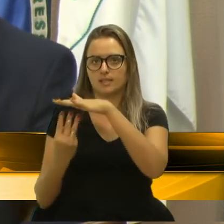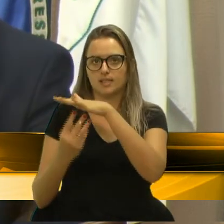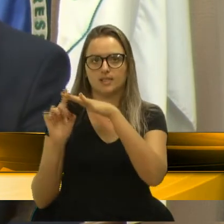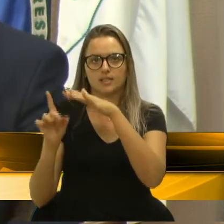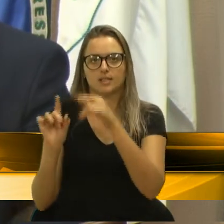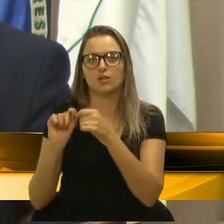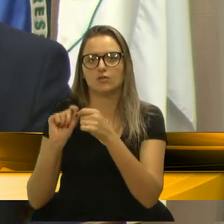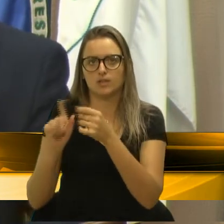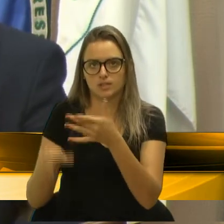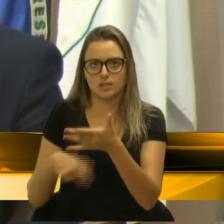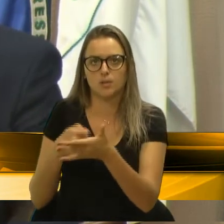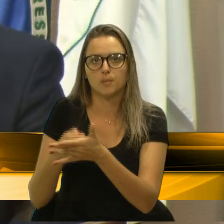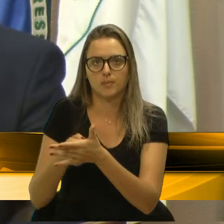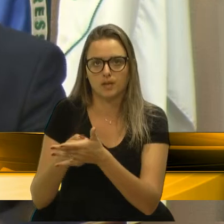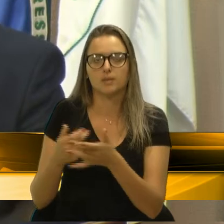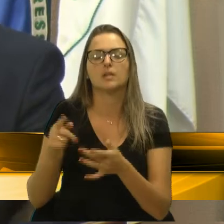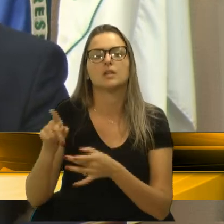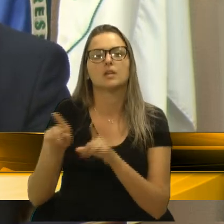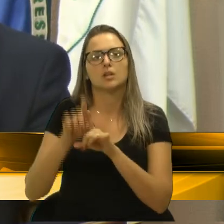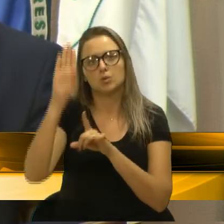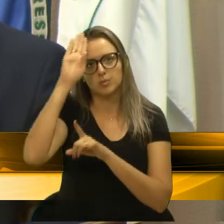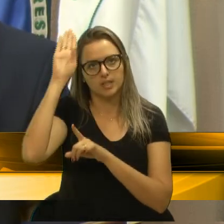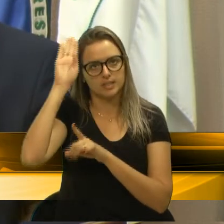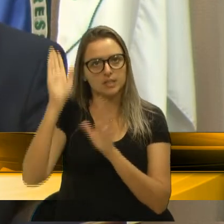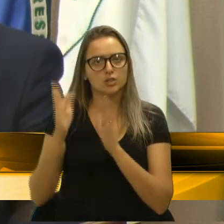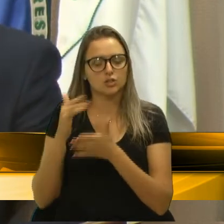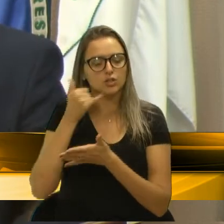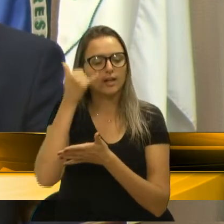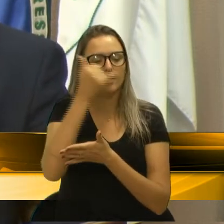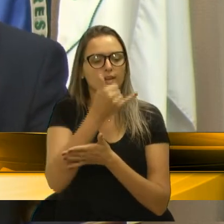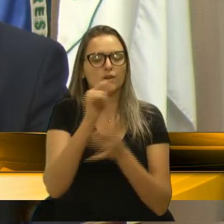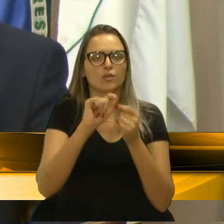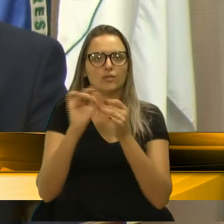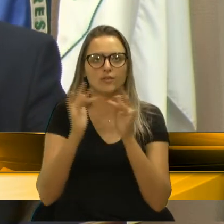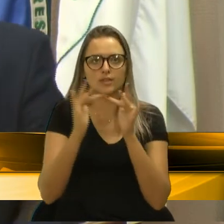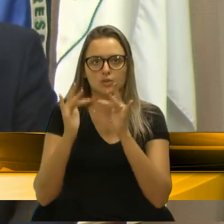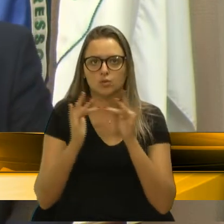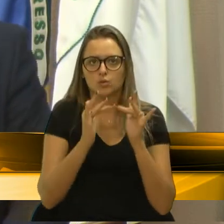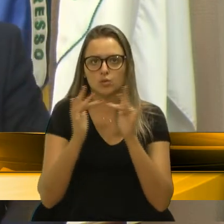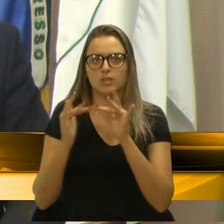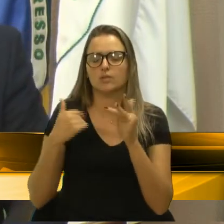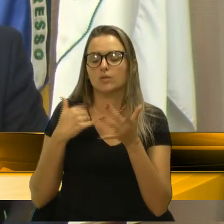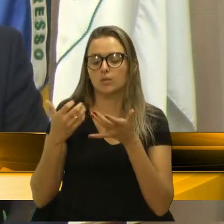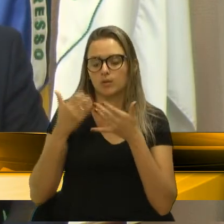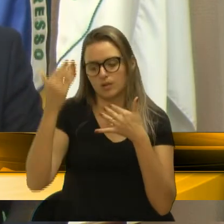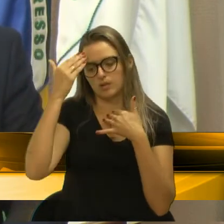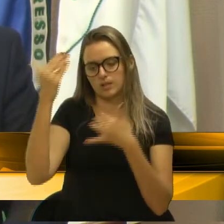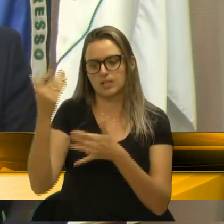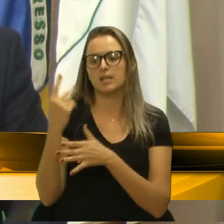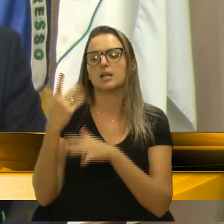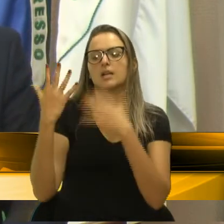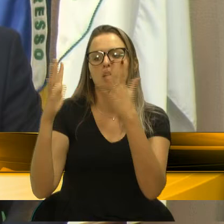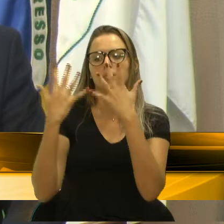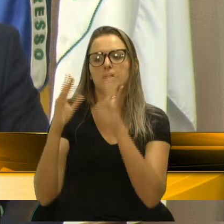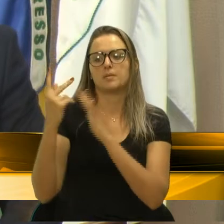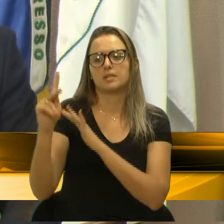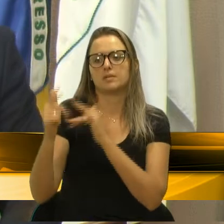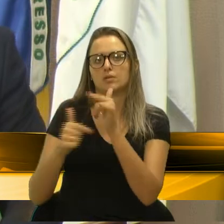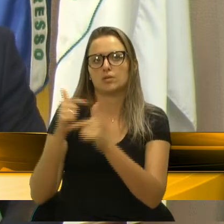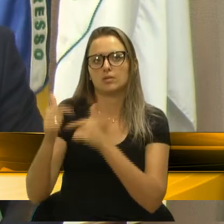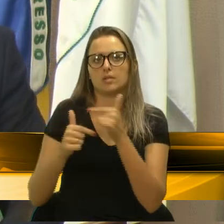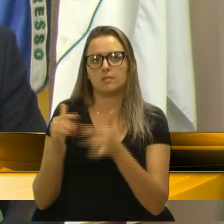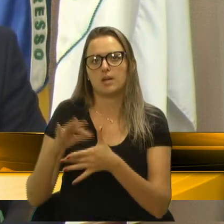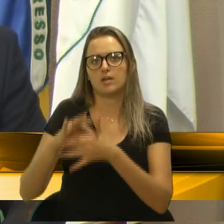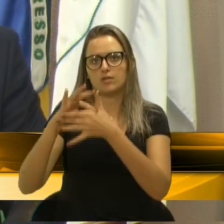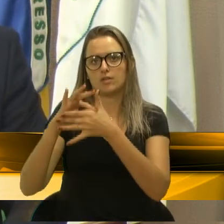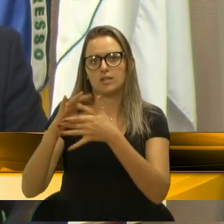dela. O vereador Bressan já tomou também providências, já ligou para quem tinha que ligar, dá as informações. Quero lhe agradecer e parabenizar pelo seu trabalho como líder de governo. Esse